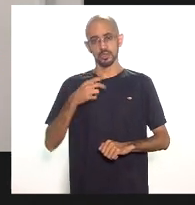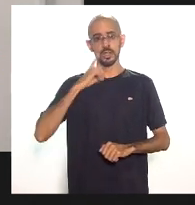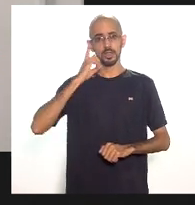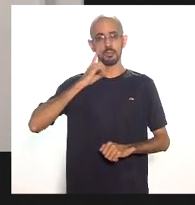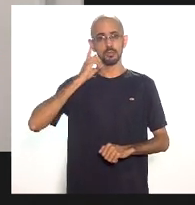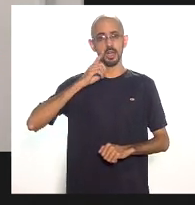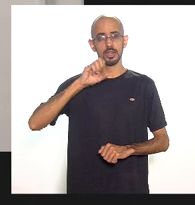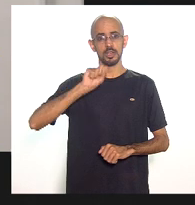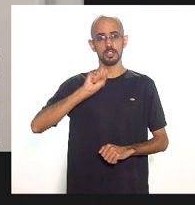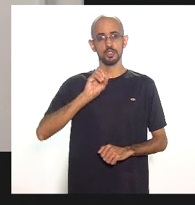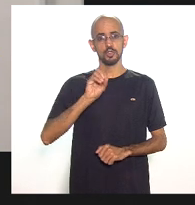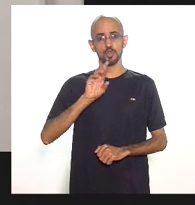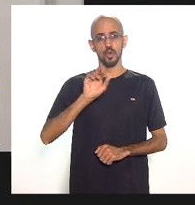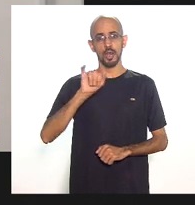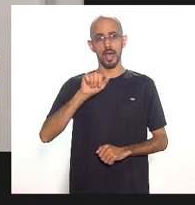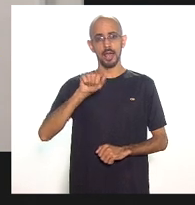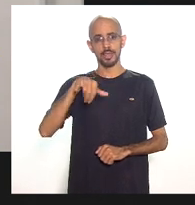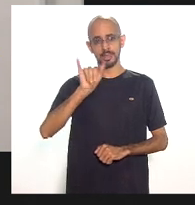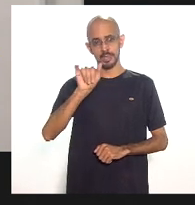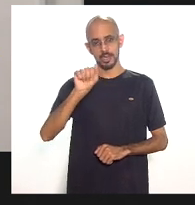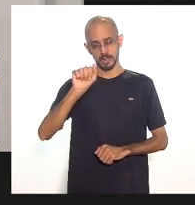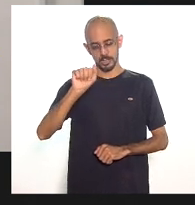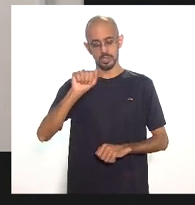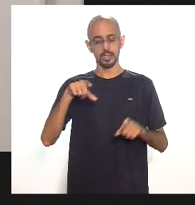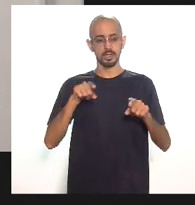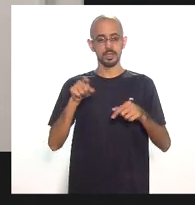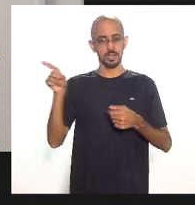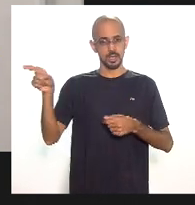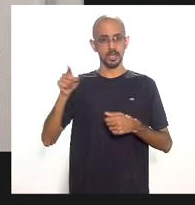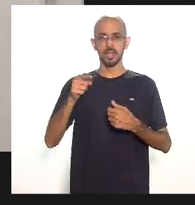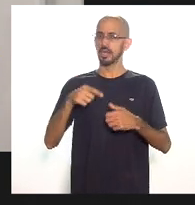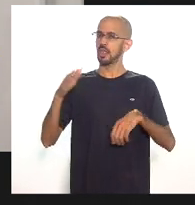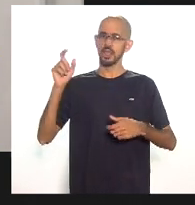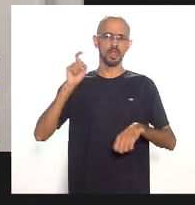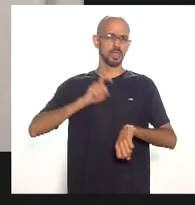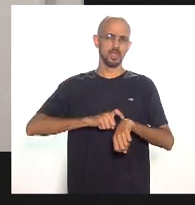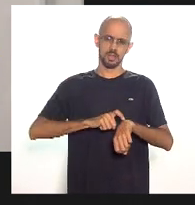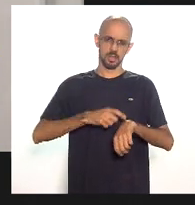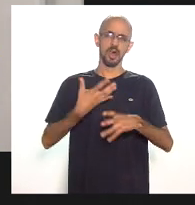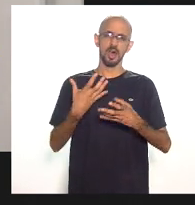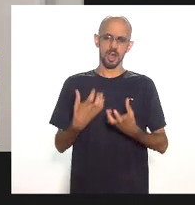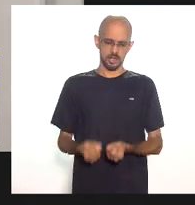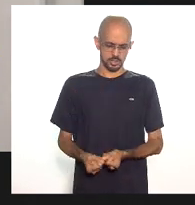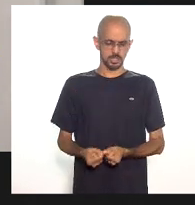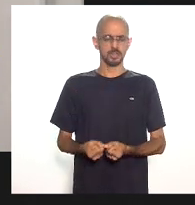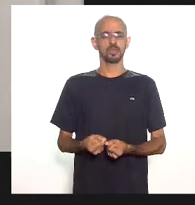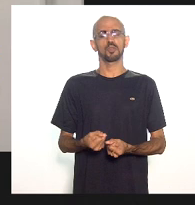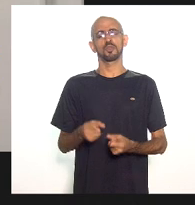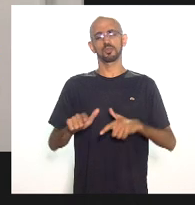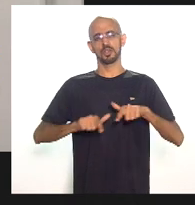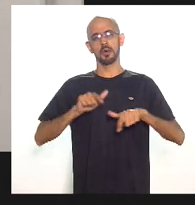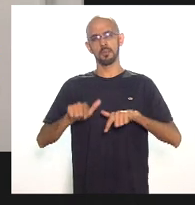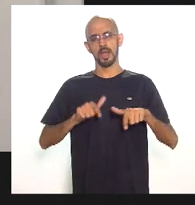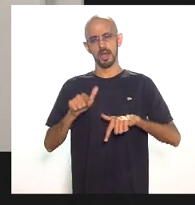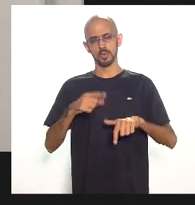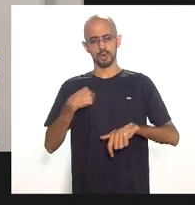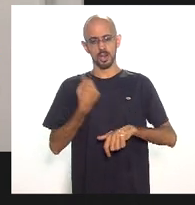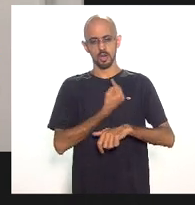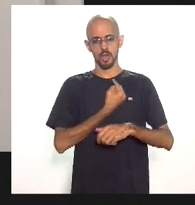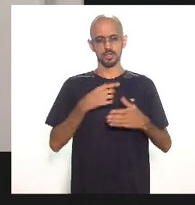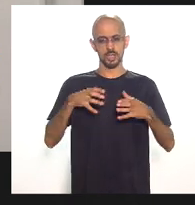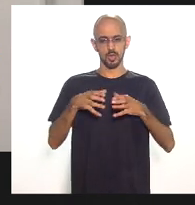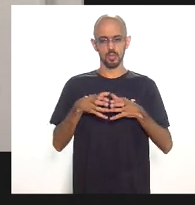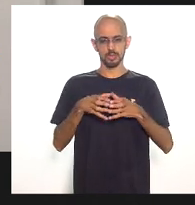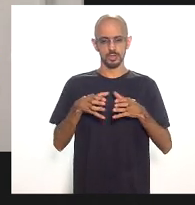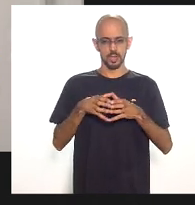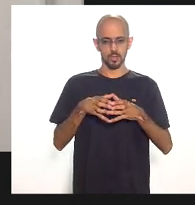Soraya Santos, e ele prontamente se colocou à disposição da nossa comissão para